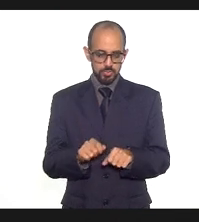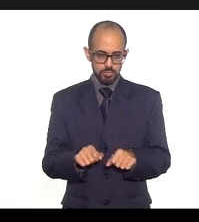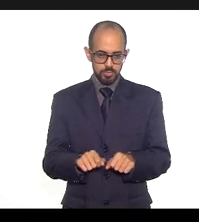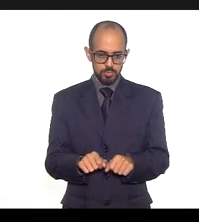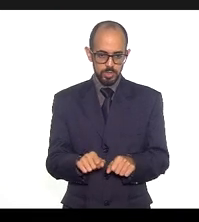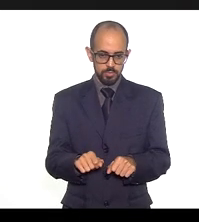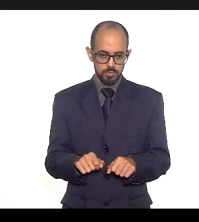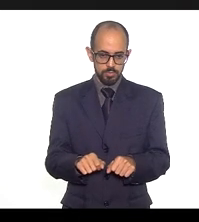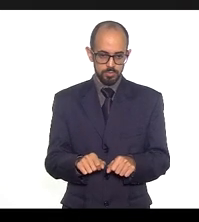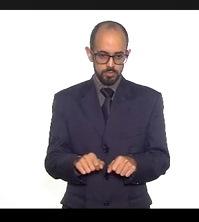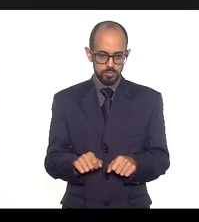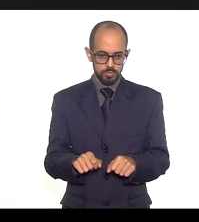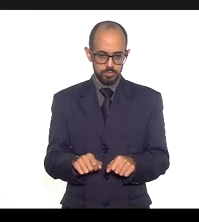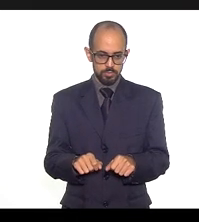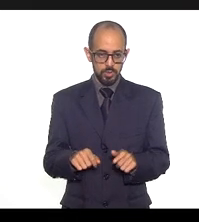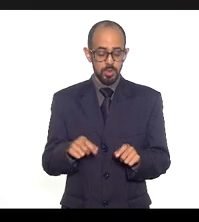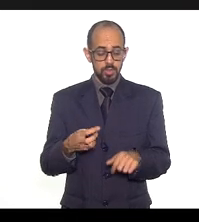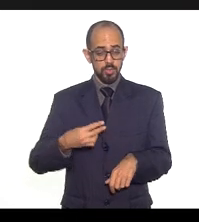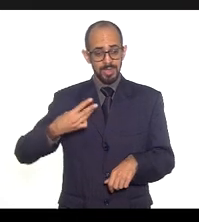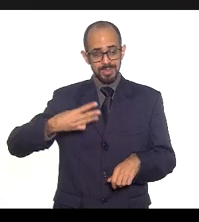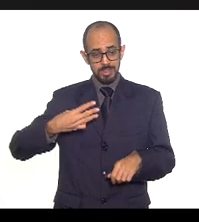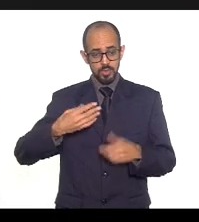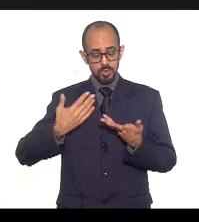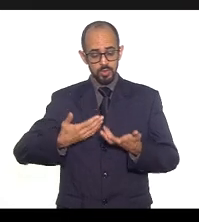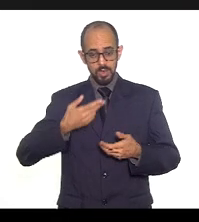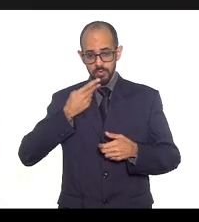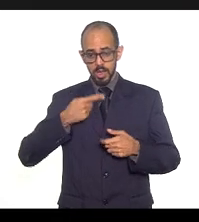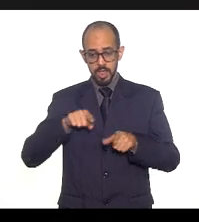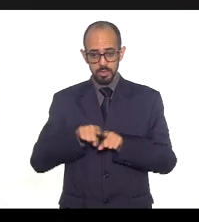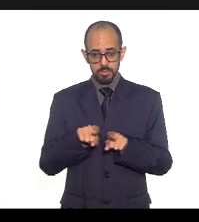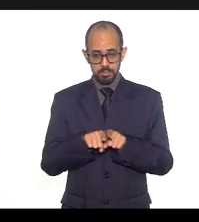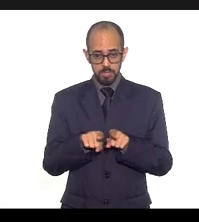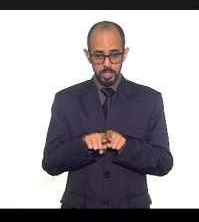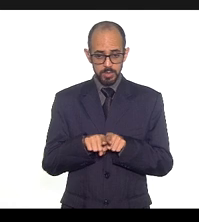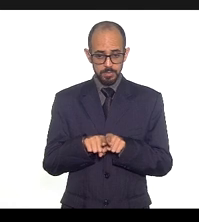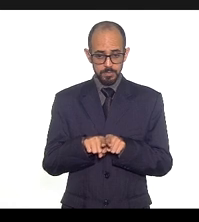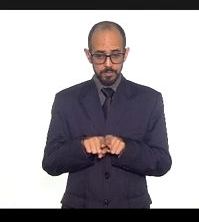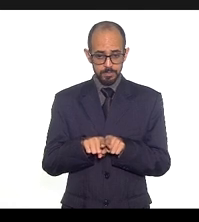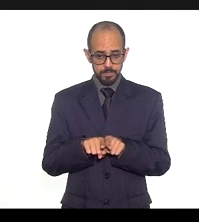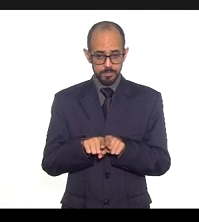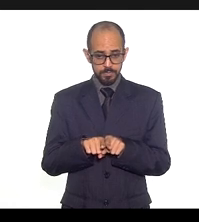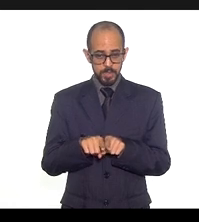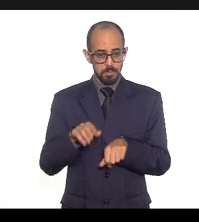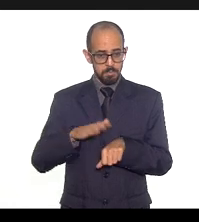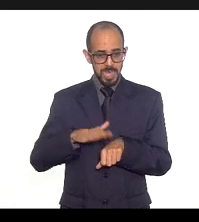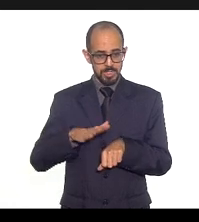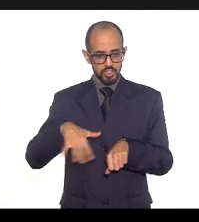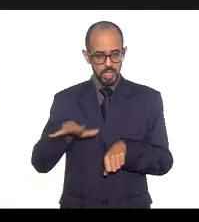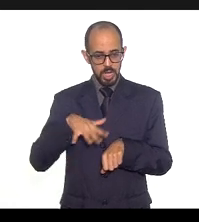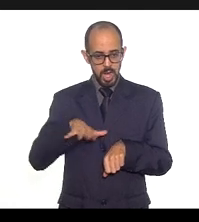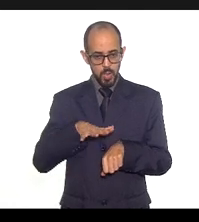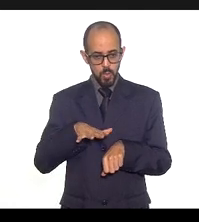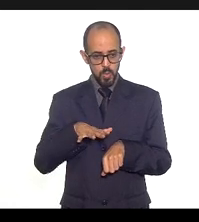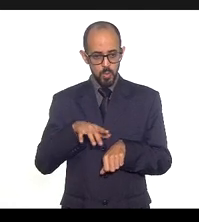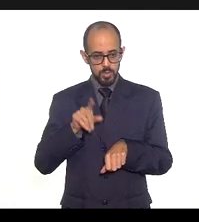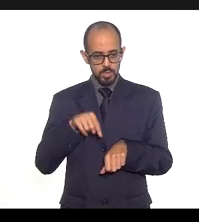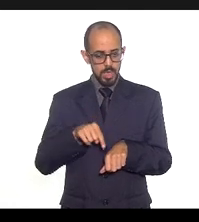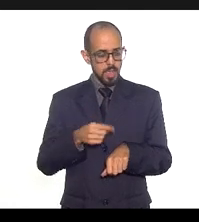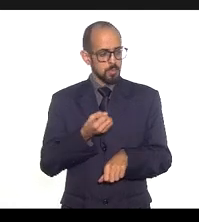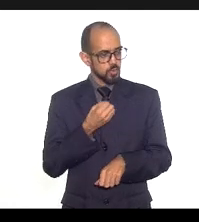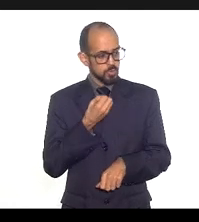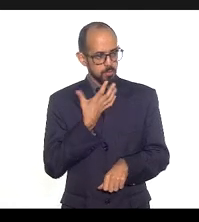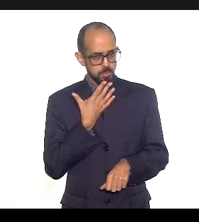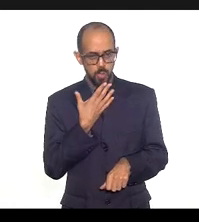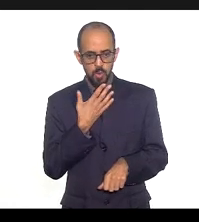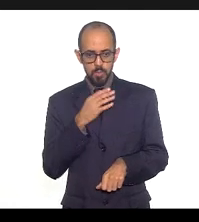Então, se aplica. Né? E terceira coisa que eu queria registrar, e agora mais geral... Eu acho que esse é um espírito legal, viu,